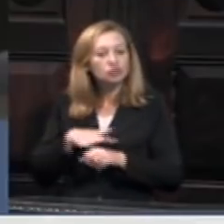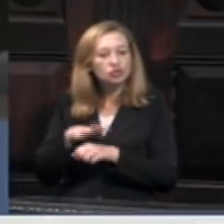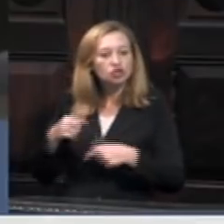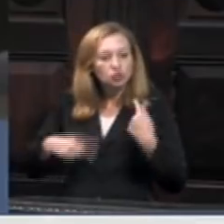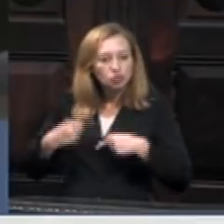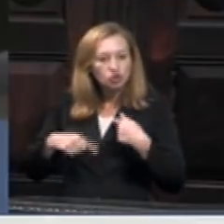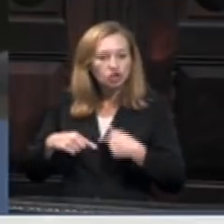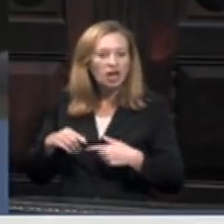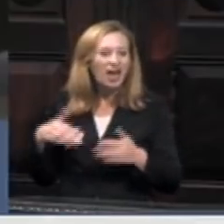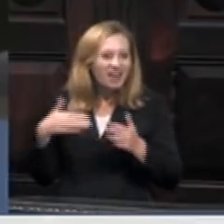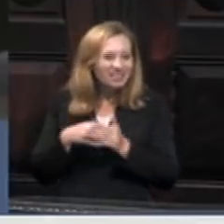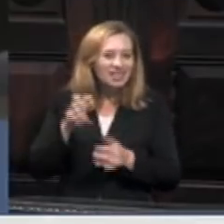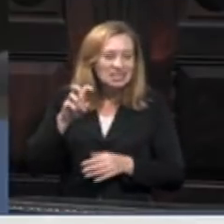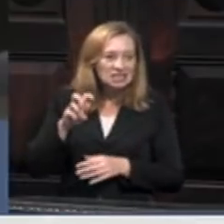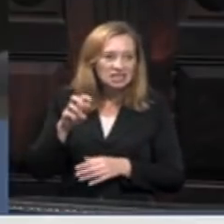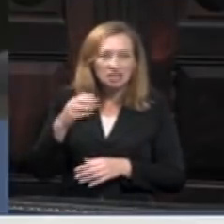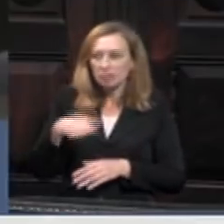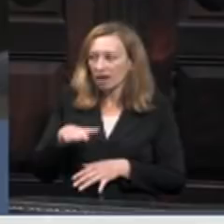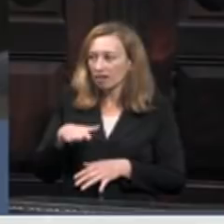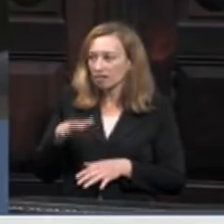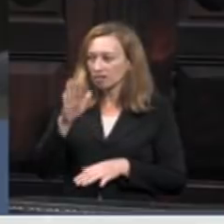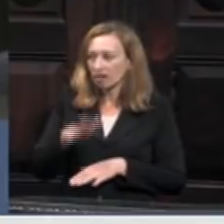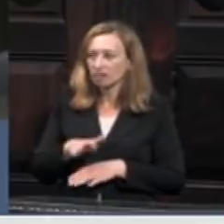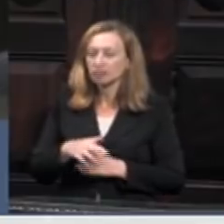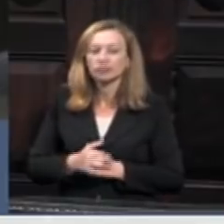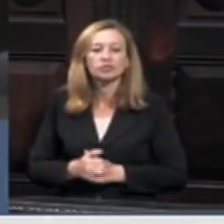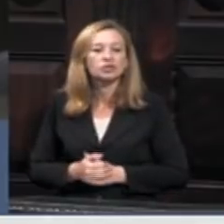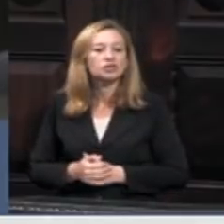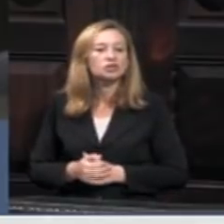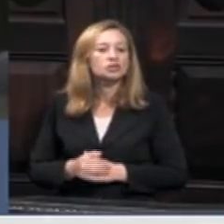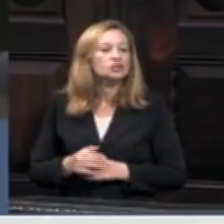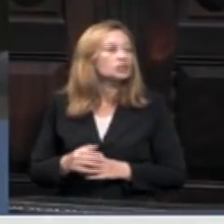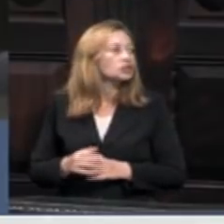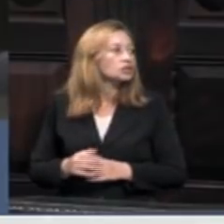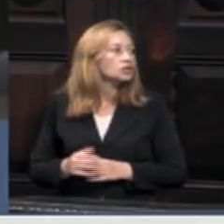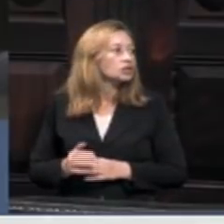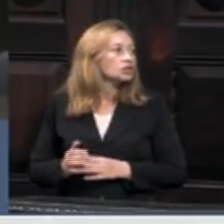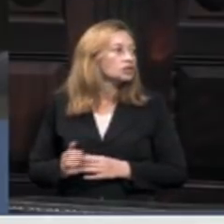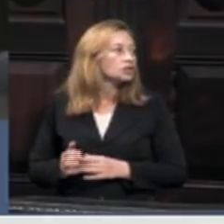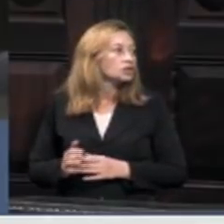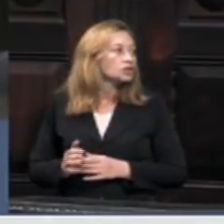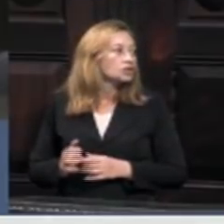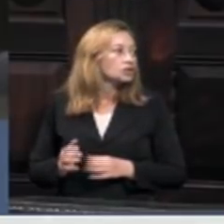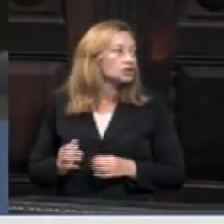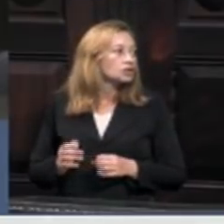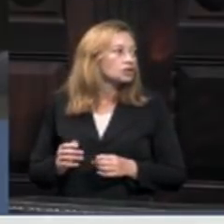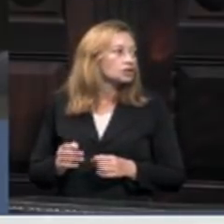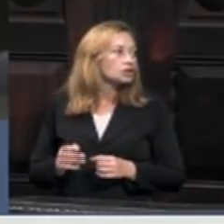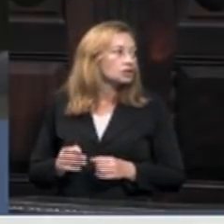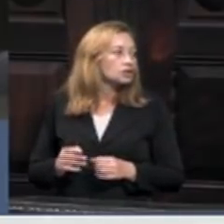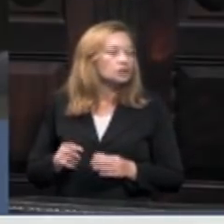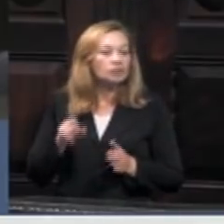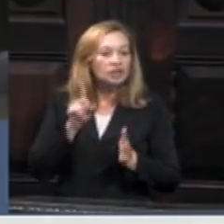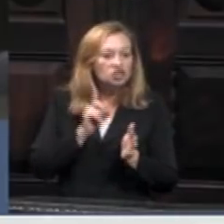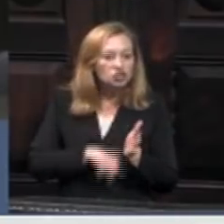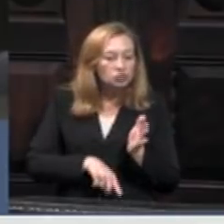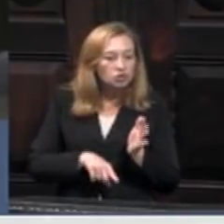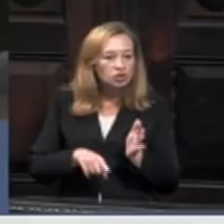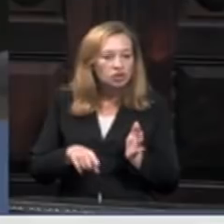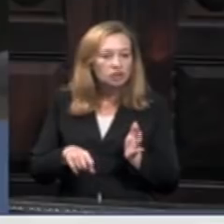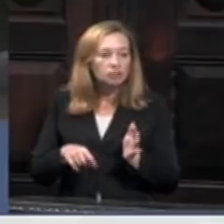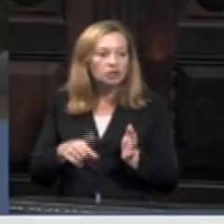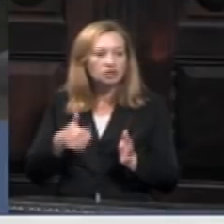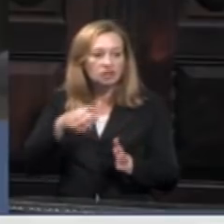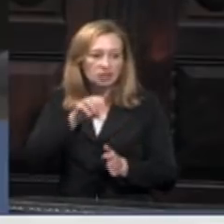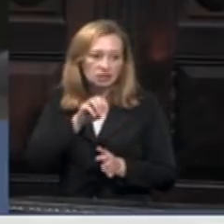daqui a 5 horas da tarde, 5h30. Se chegar à conclusão que 1 bi que foi para lá é o suficiente para reduzir menos de 100 milhões